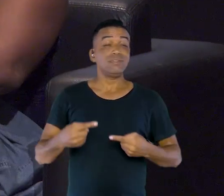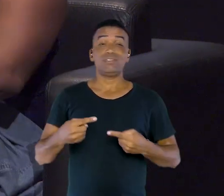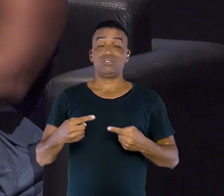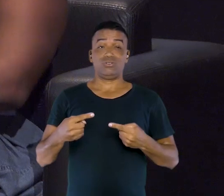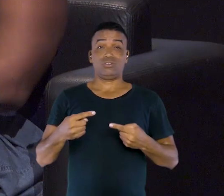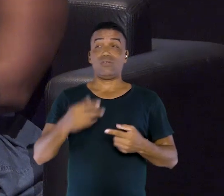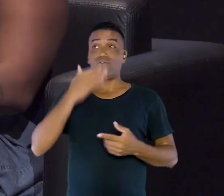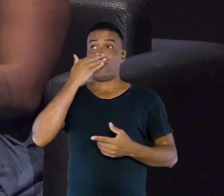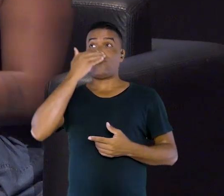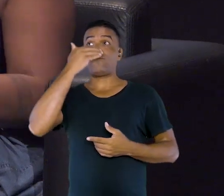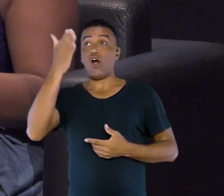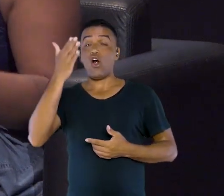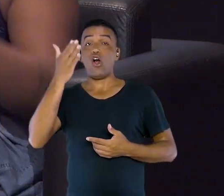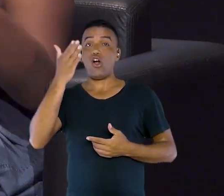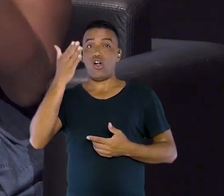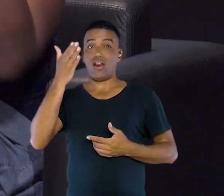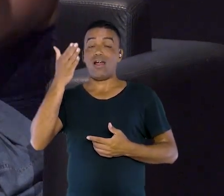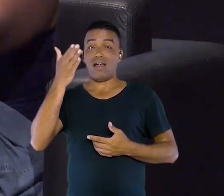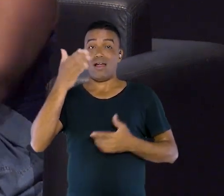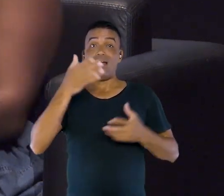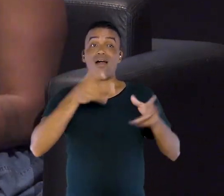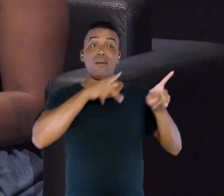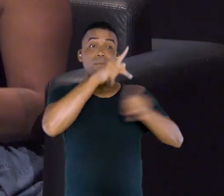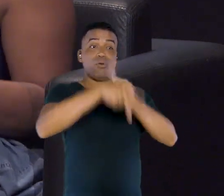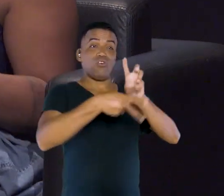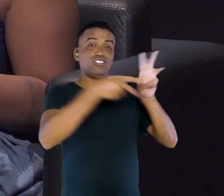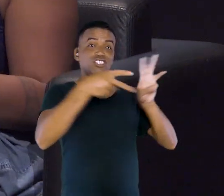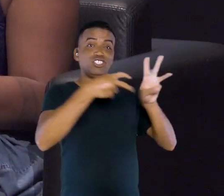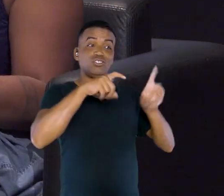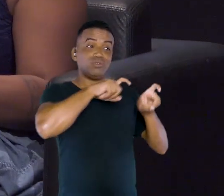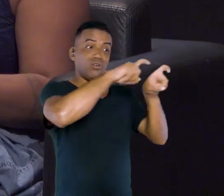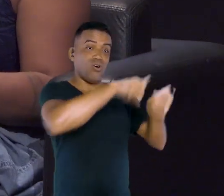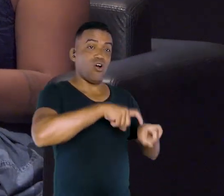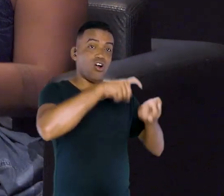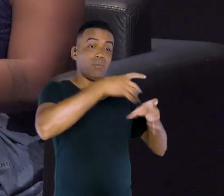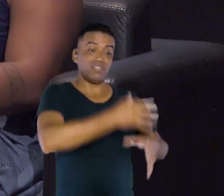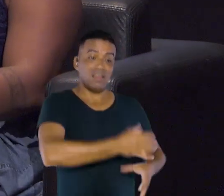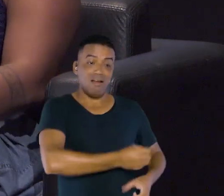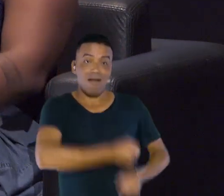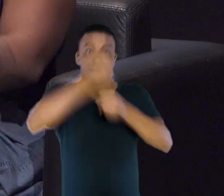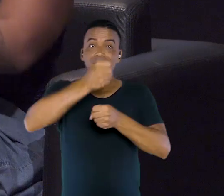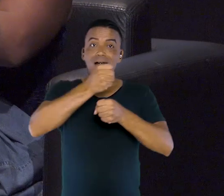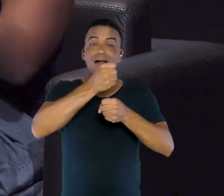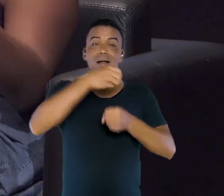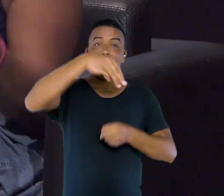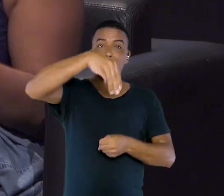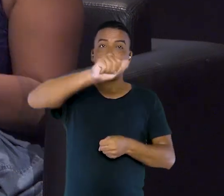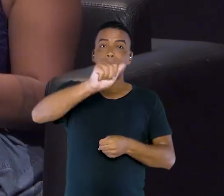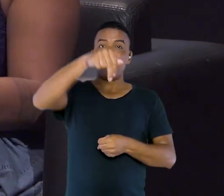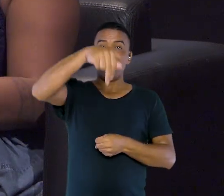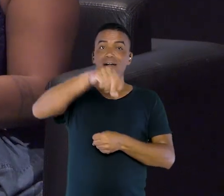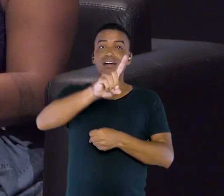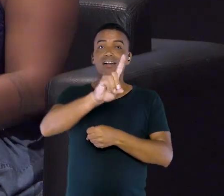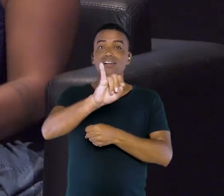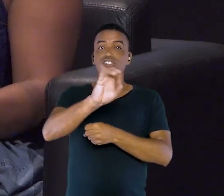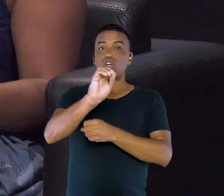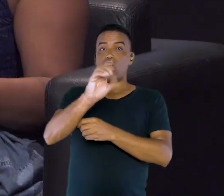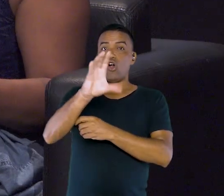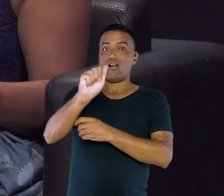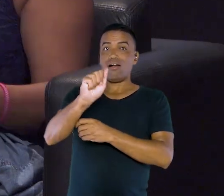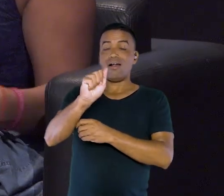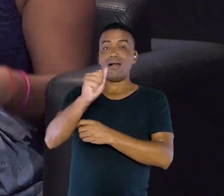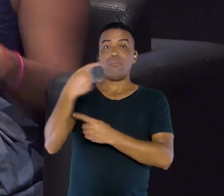em estar fora do território e não ter uma roça para você ir arrancar mandioca, só tem prédios, né? Mas a